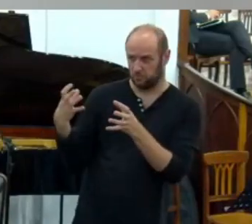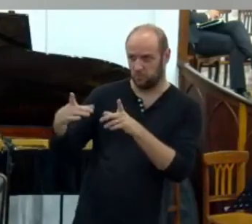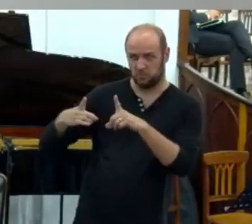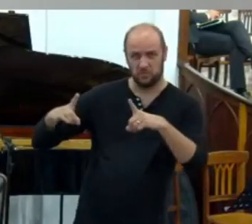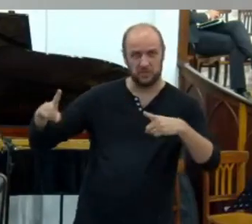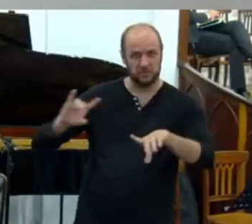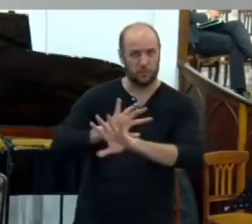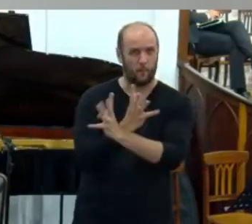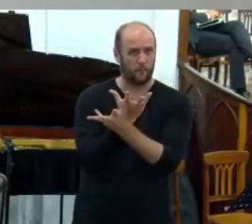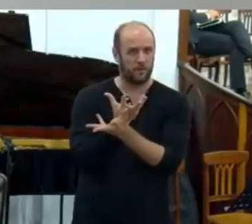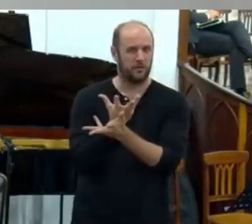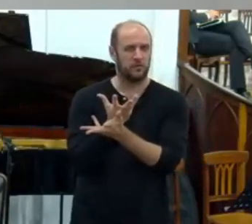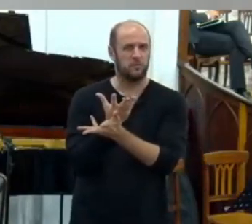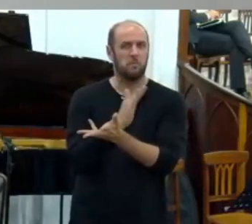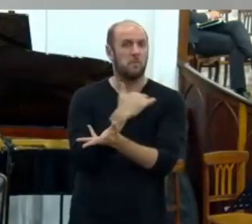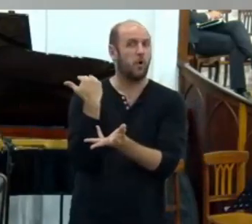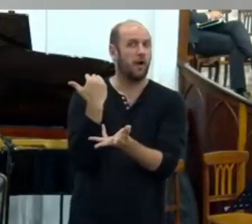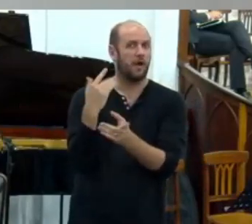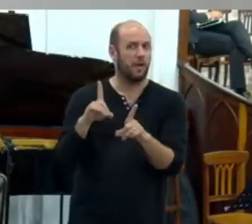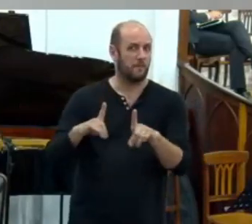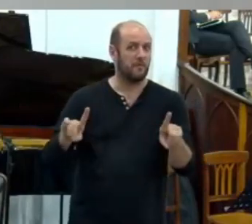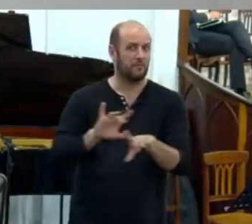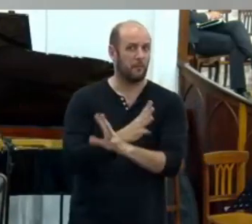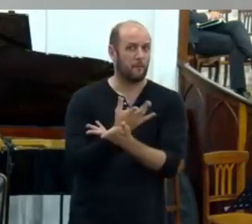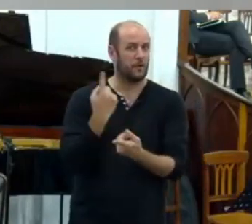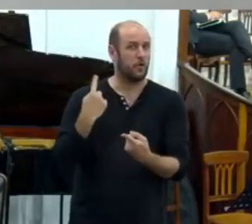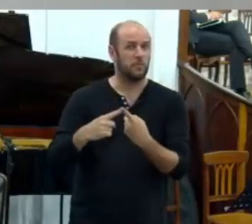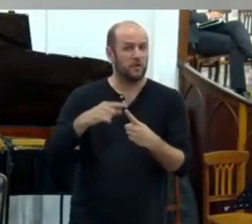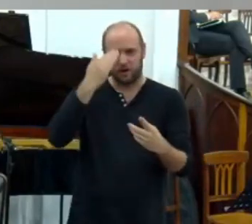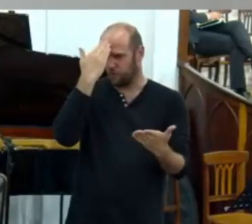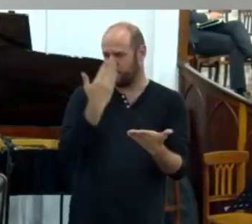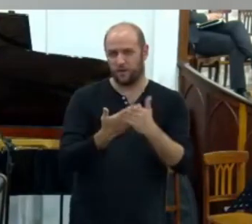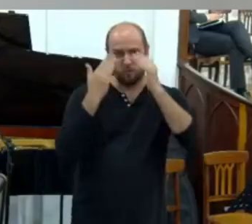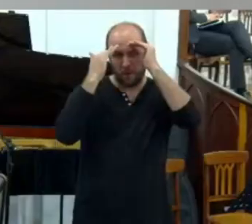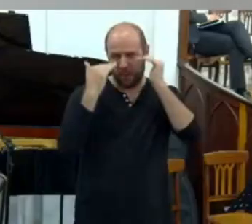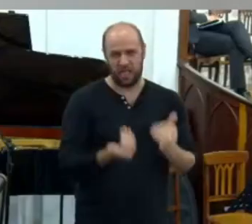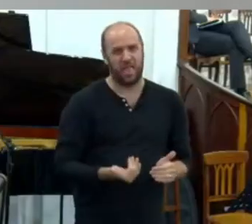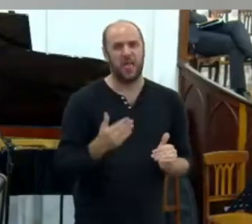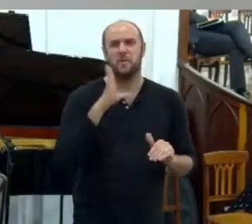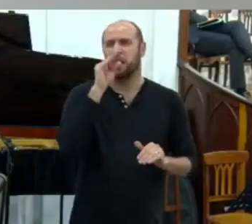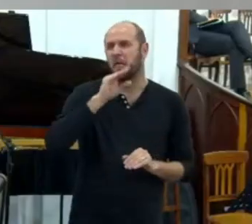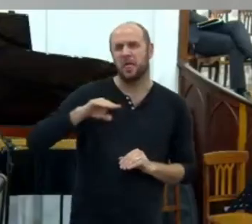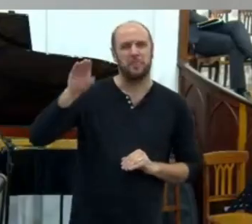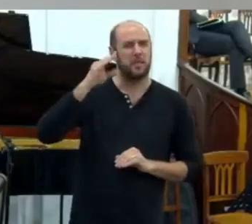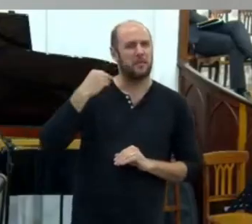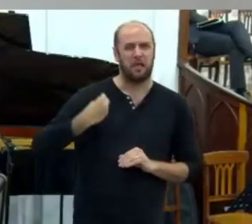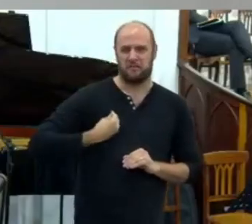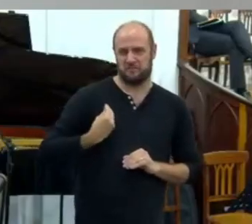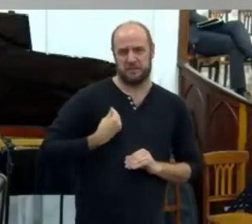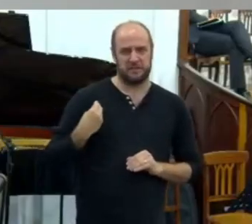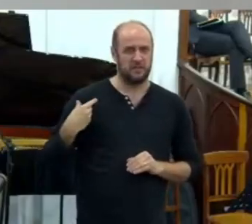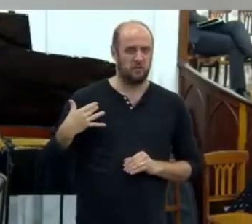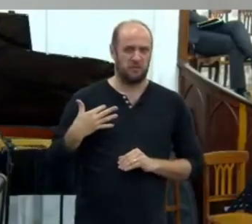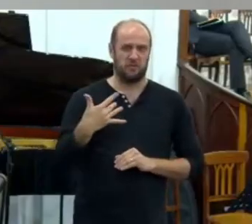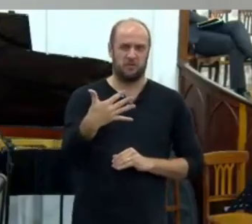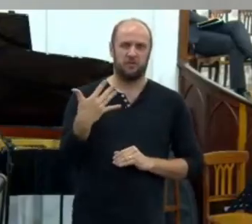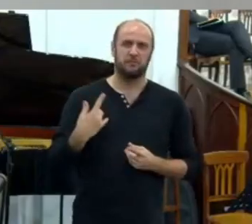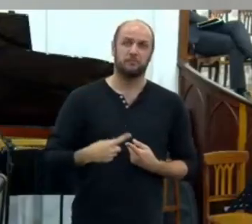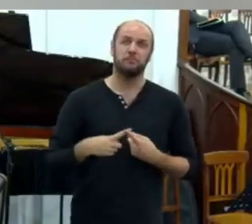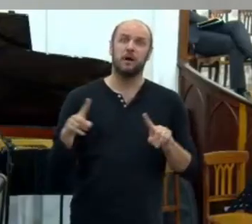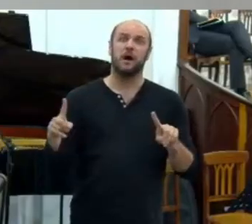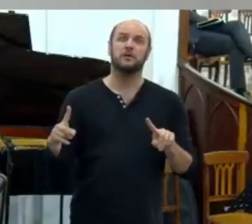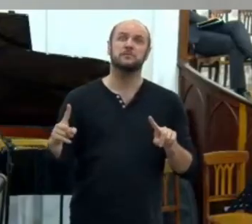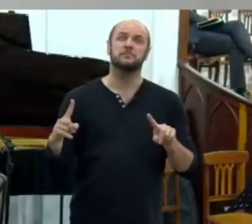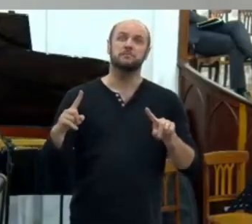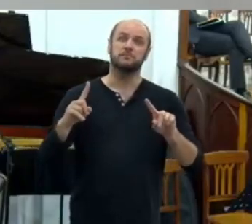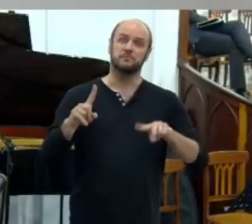deserto, por causa de sua incredulidade, por causa de suas murmurações ao longo de sua peregrinação. Mas a